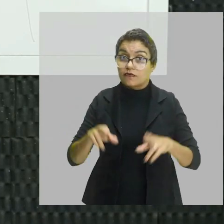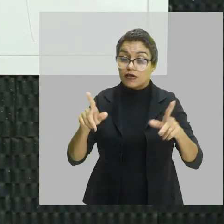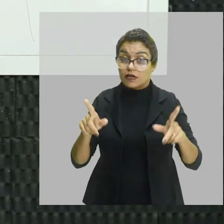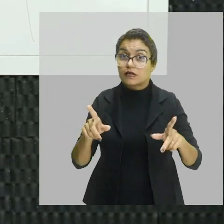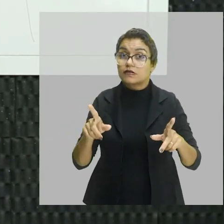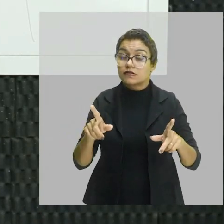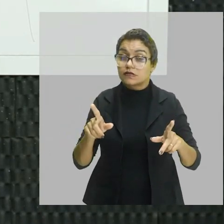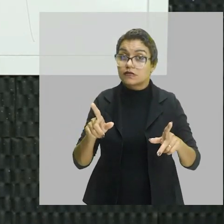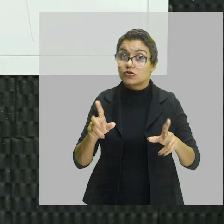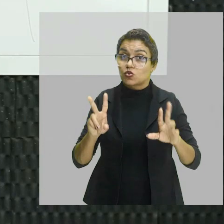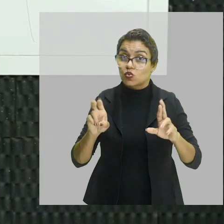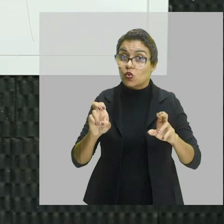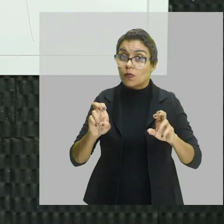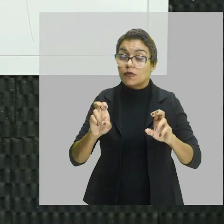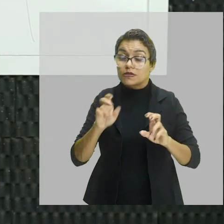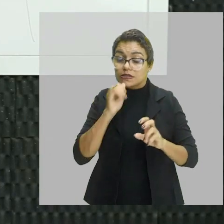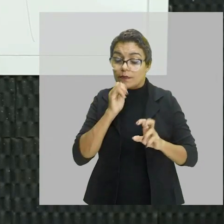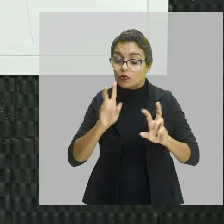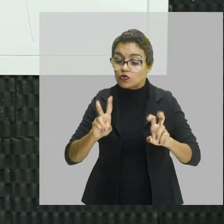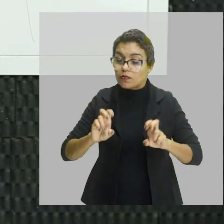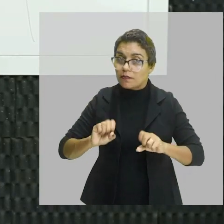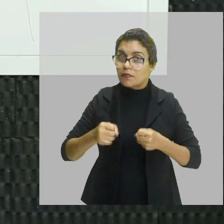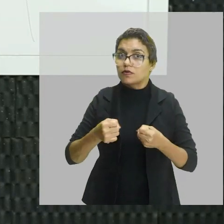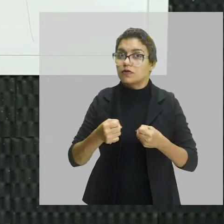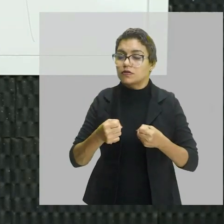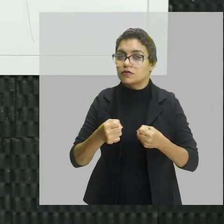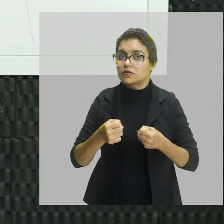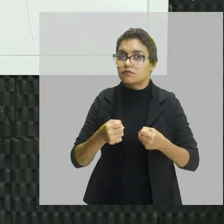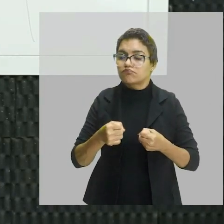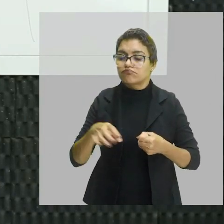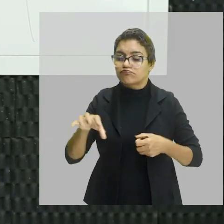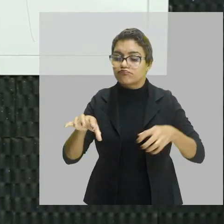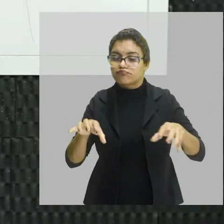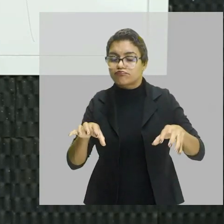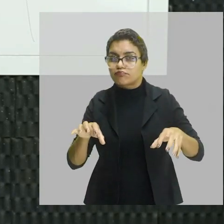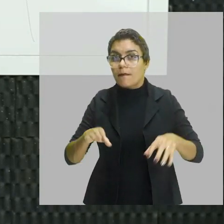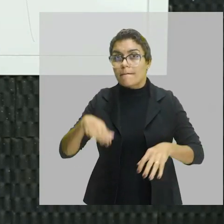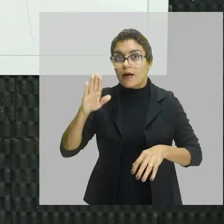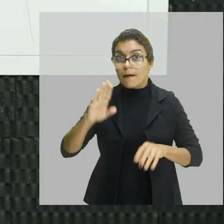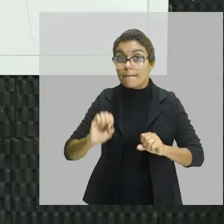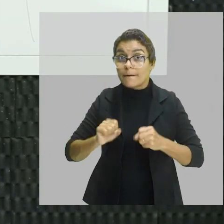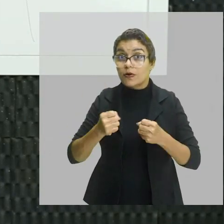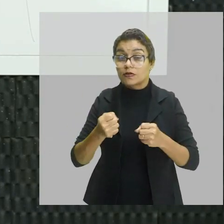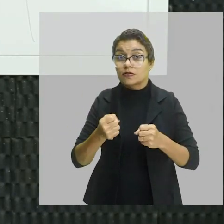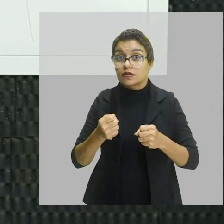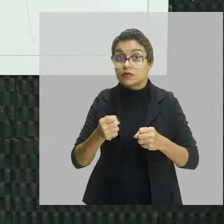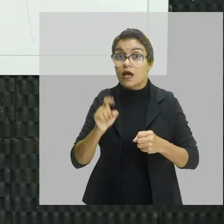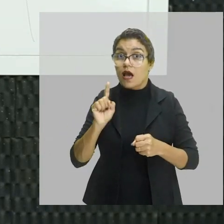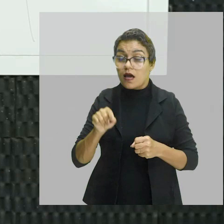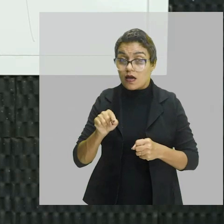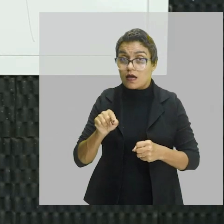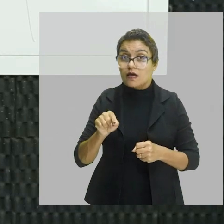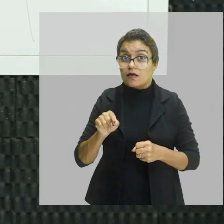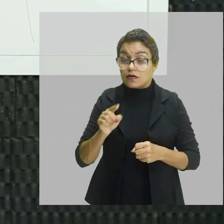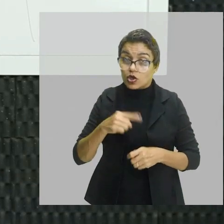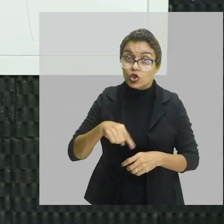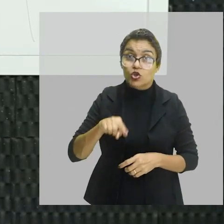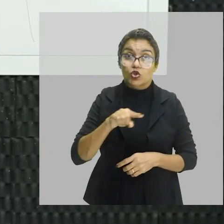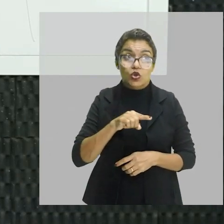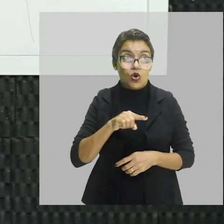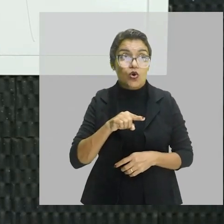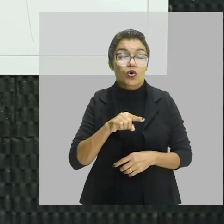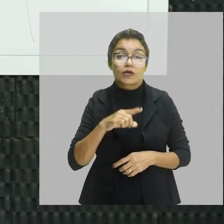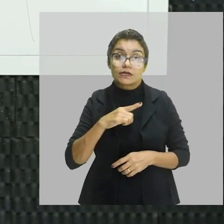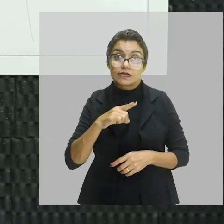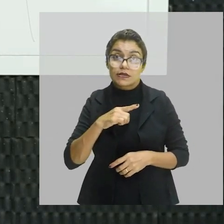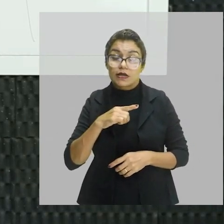justamente nessa potência. Certo? Aquele que desenvolve maior potência não vai ser aquele que a gente vai chegar a